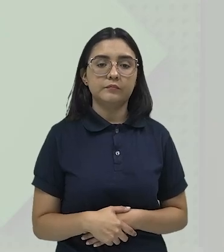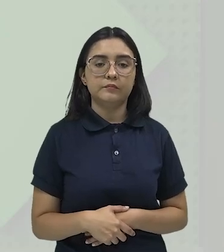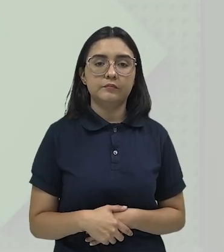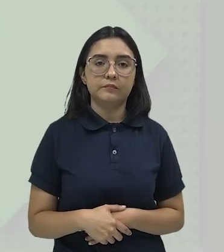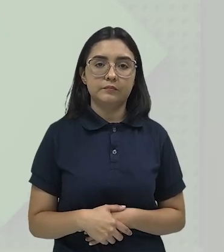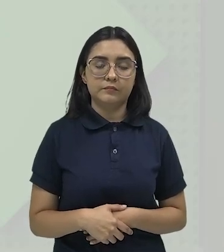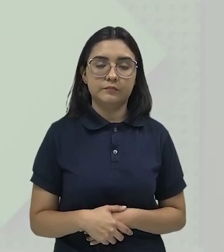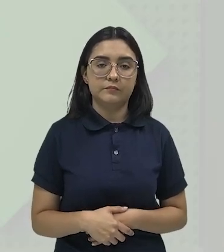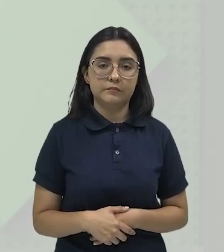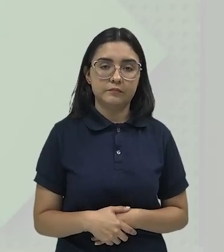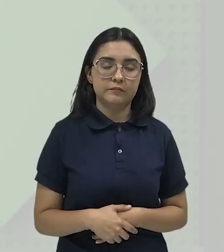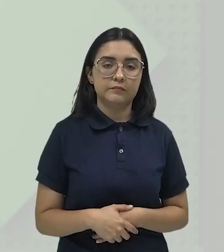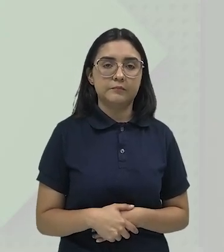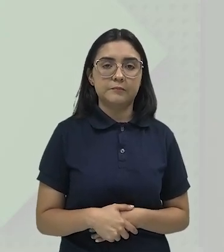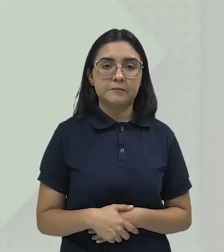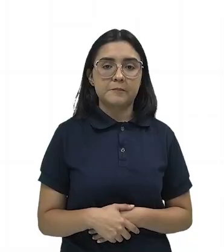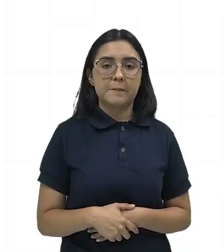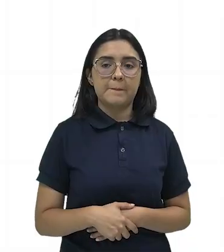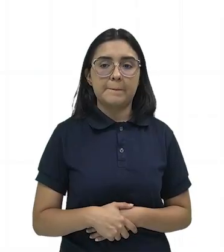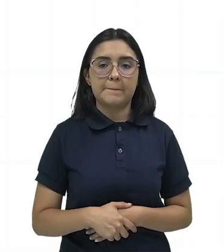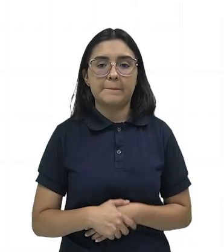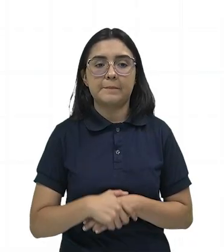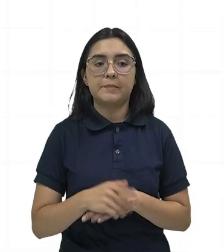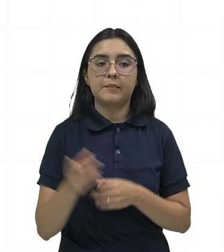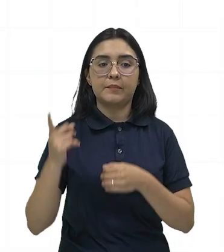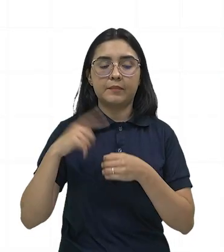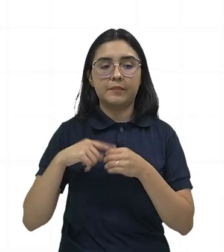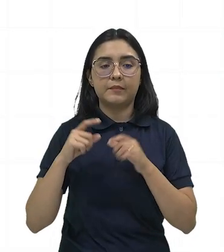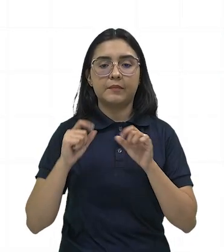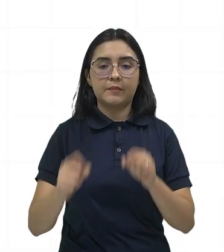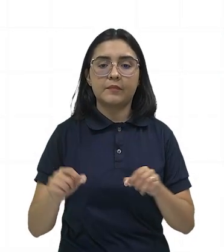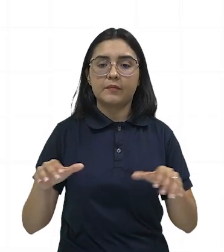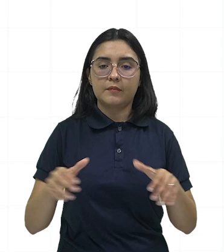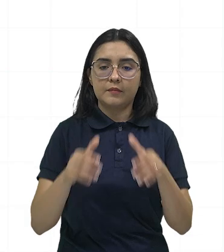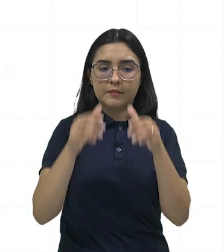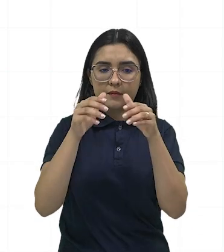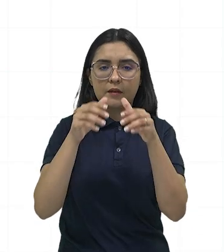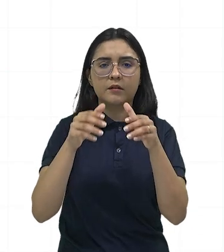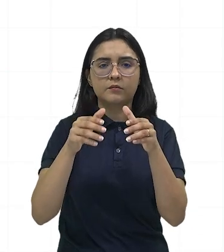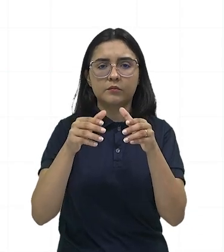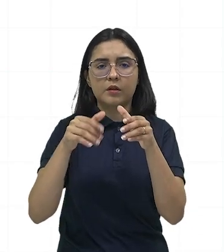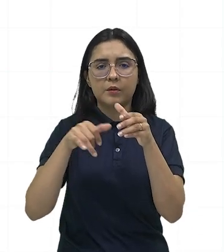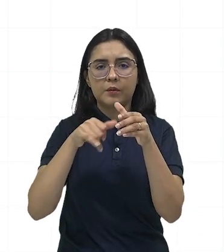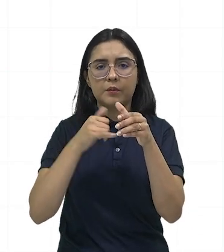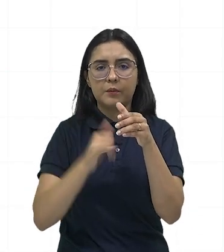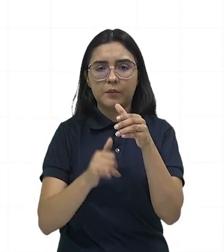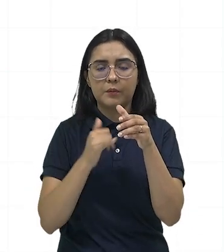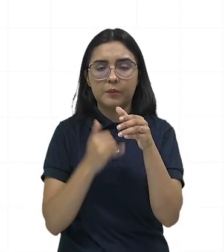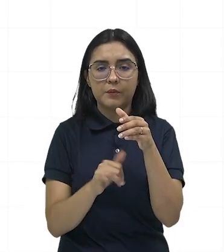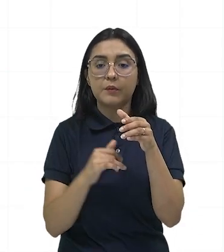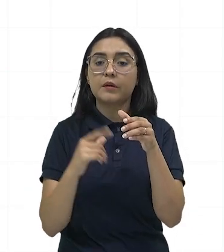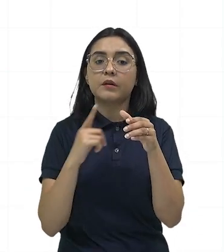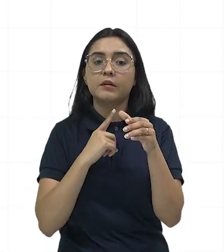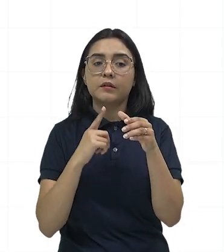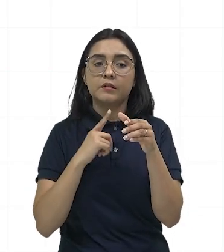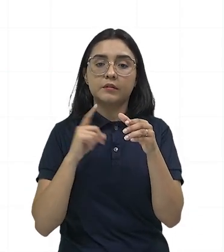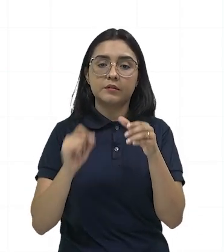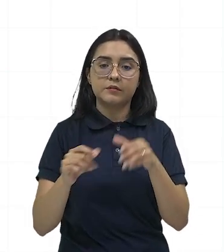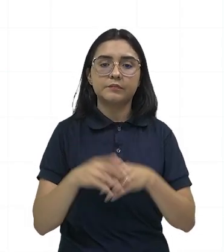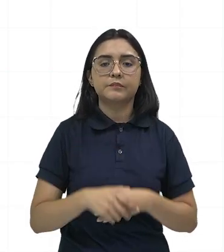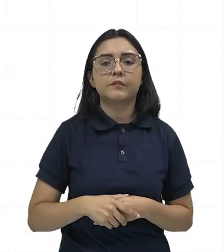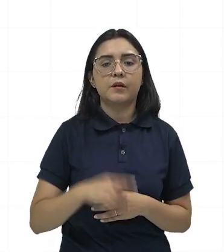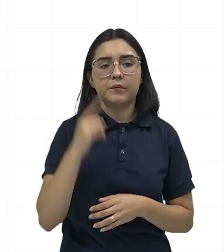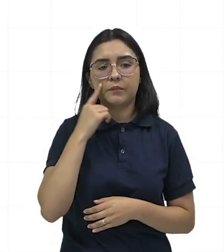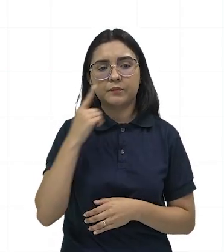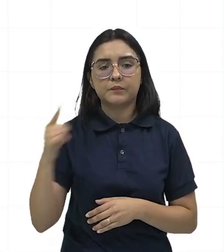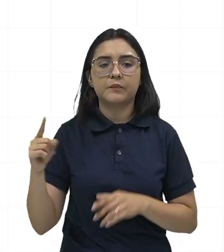eletricidade produzida, certo? Voltando aí com as nossas usinas nucleares, nós temos que as grandes